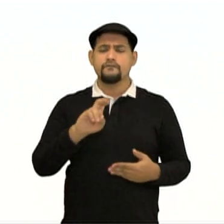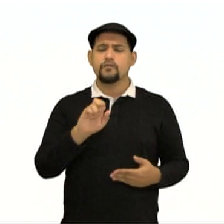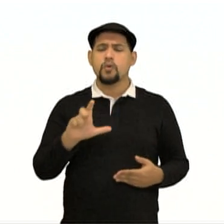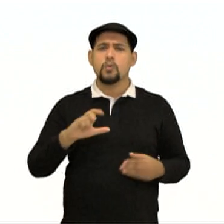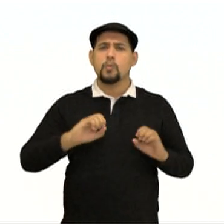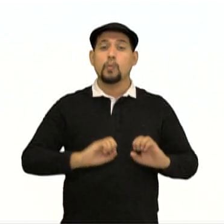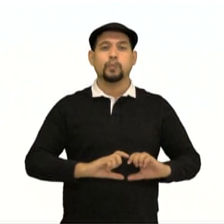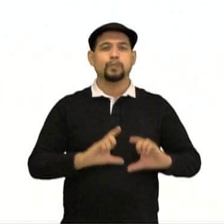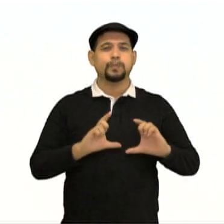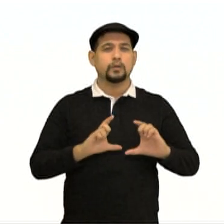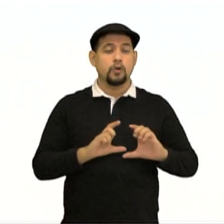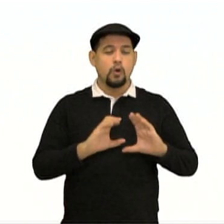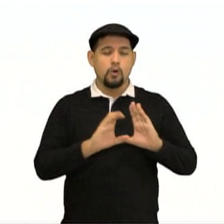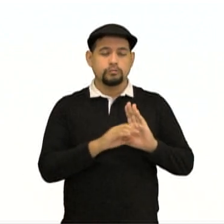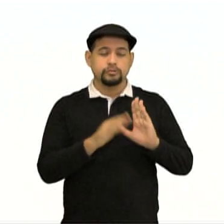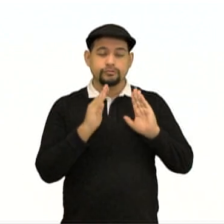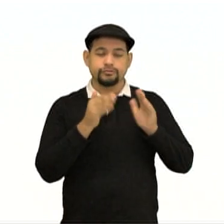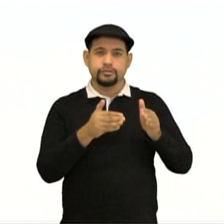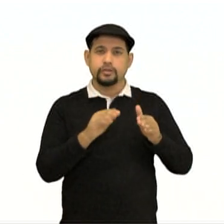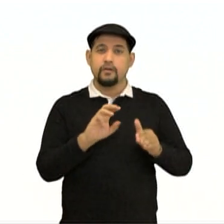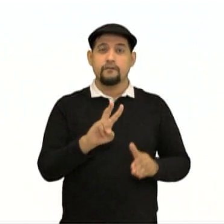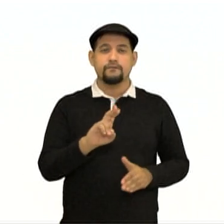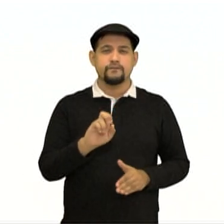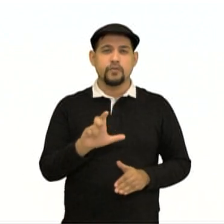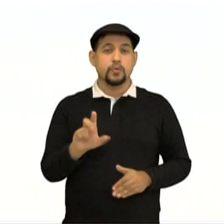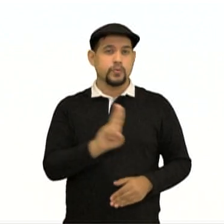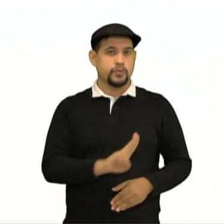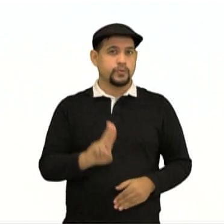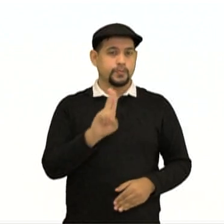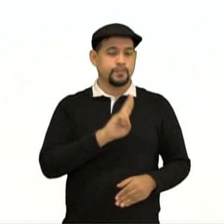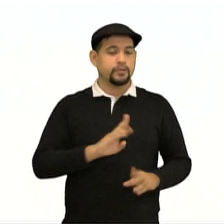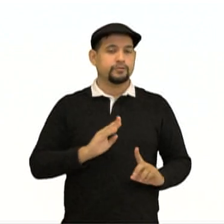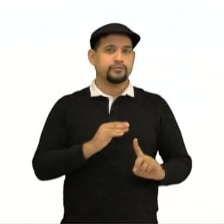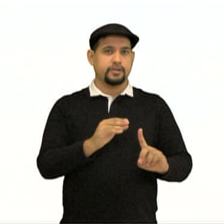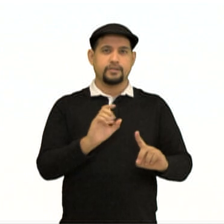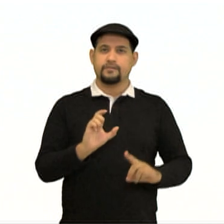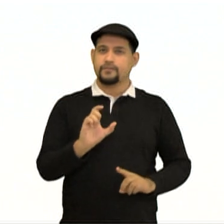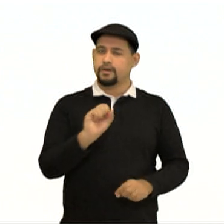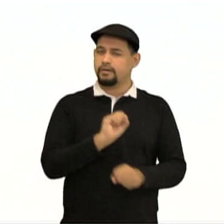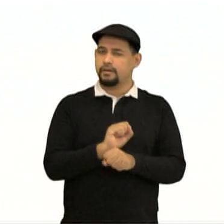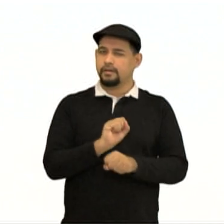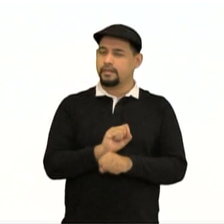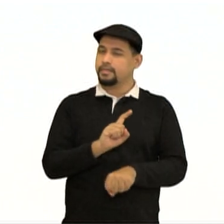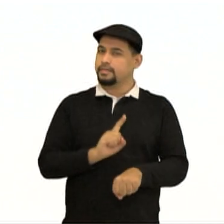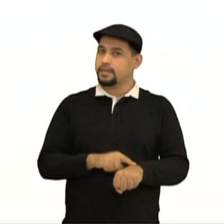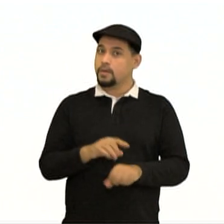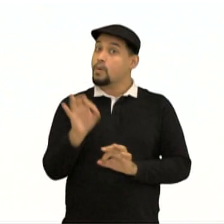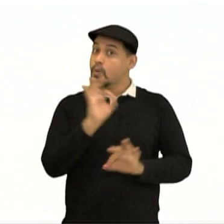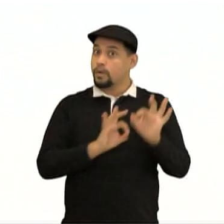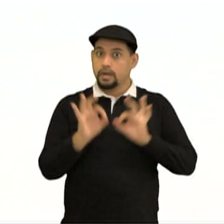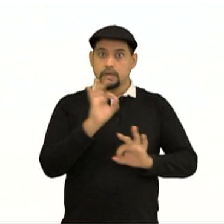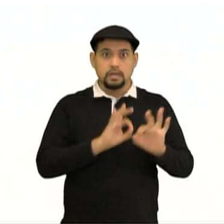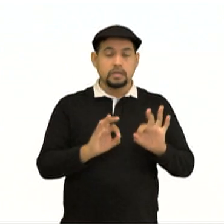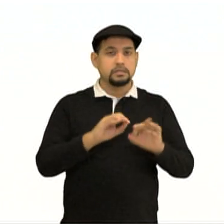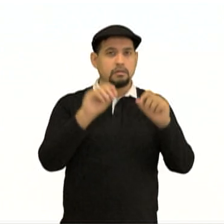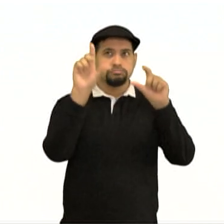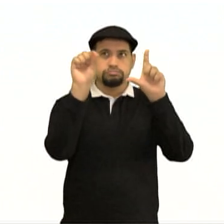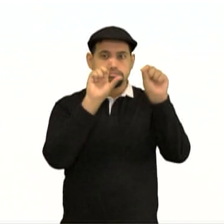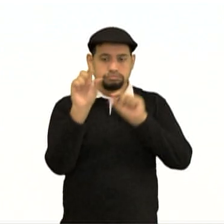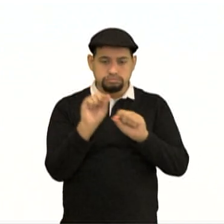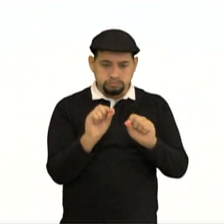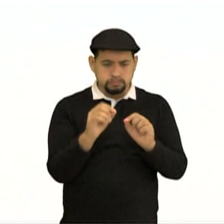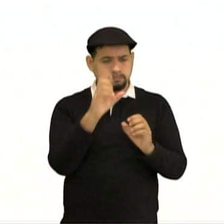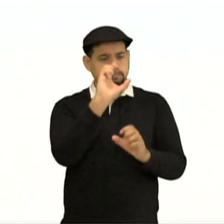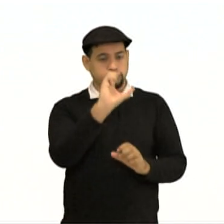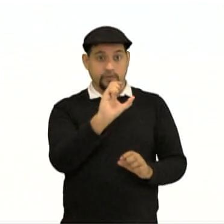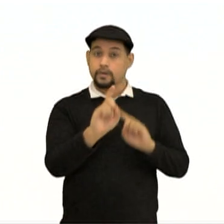Então, agora, conceito direto de volume e aplicação direta da fórmula. Vou dar um tempinho, organize os dados, aplique a